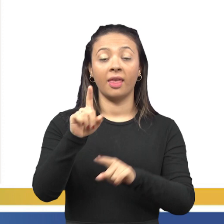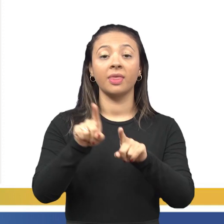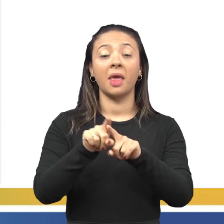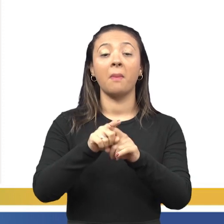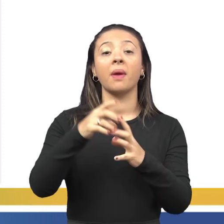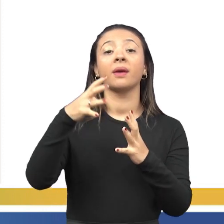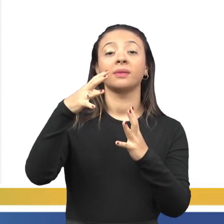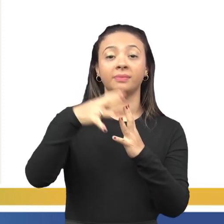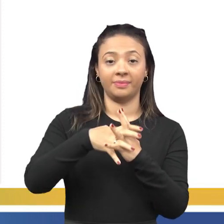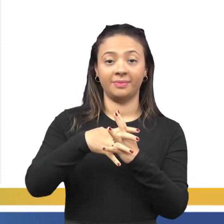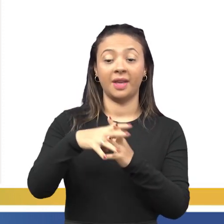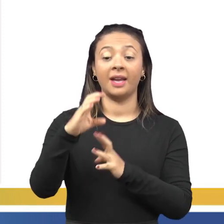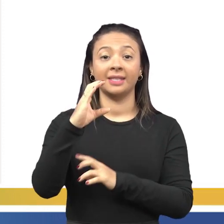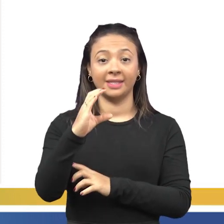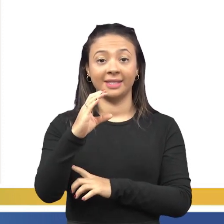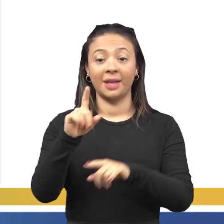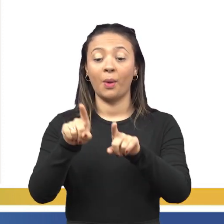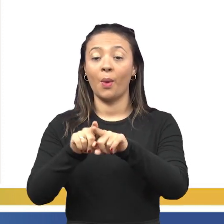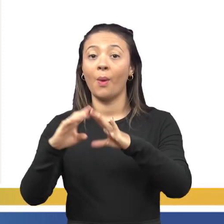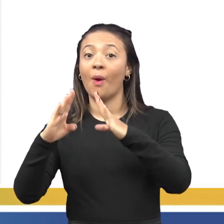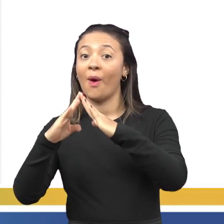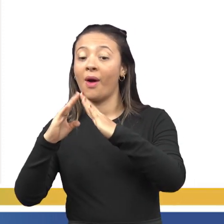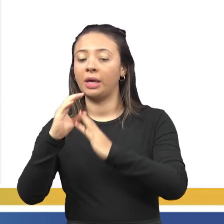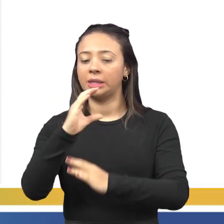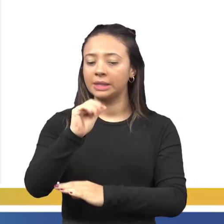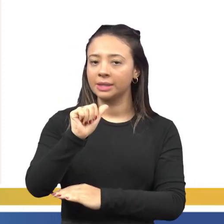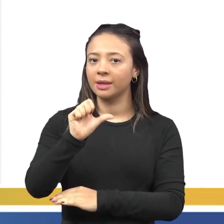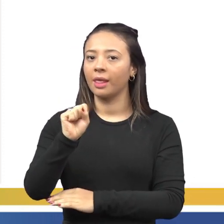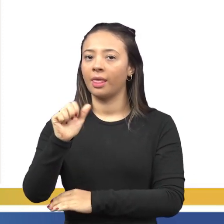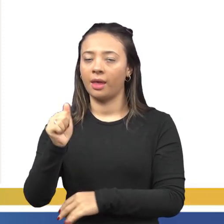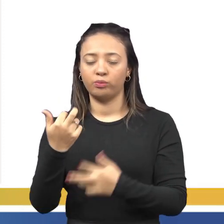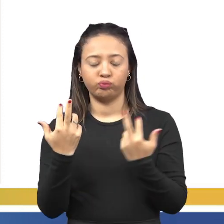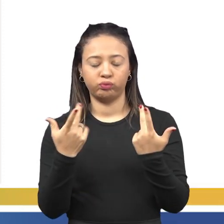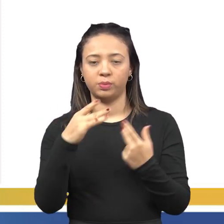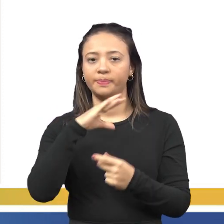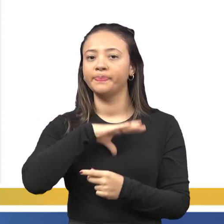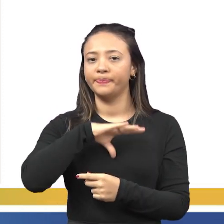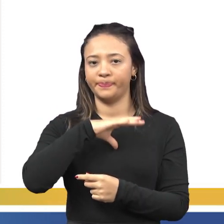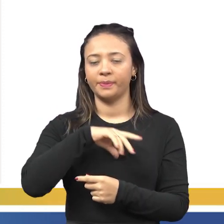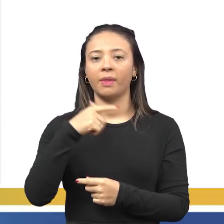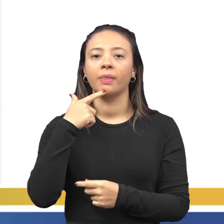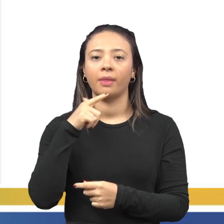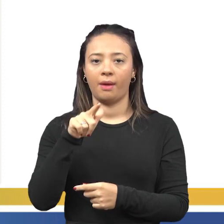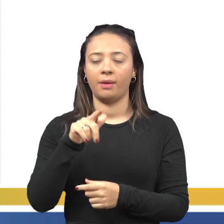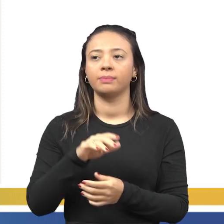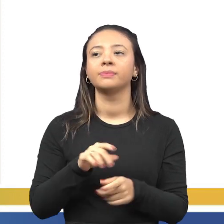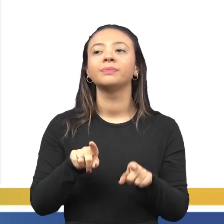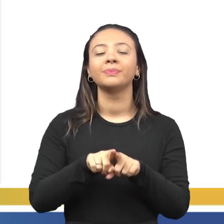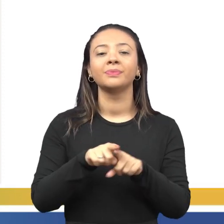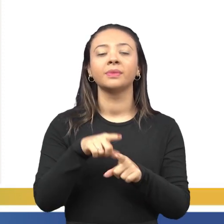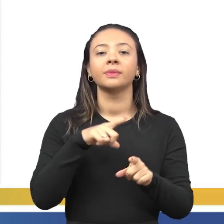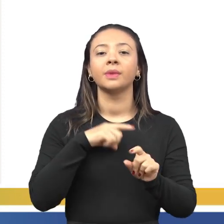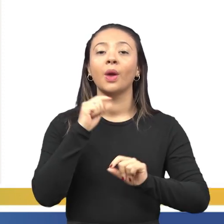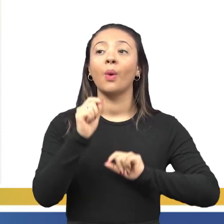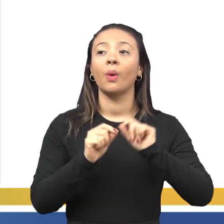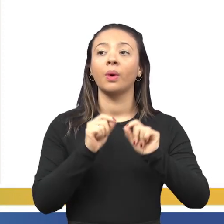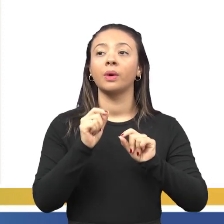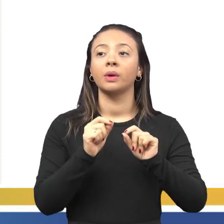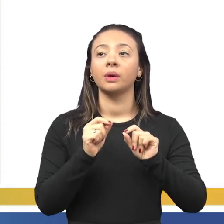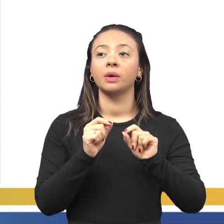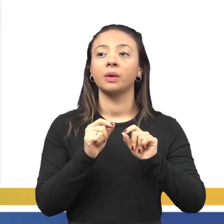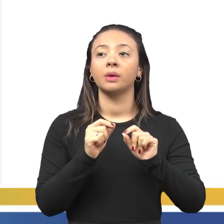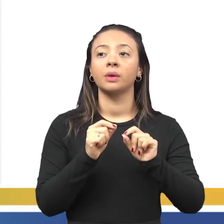de quê? De caça, certo? Igual também à língua portuguesa. O próximo, nós não temos uma letra, temos